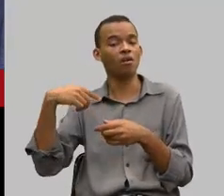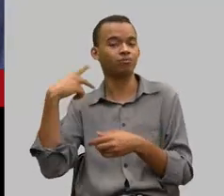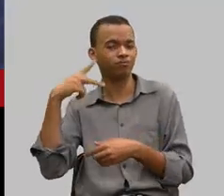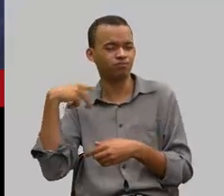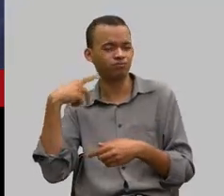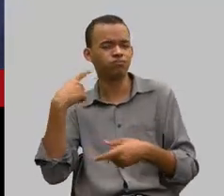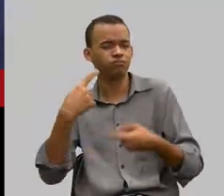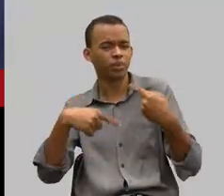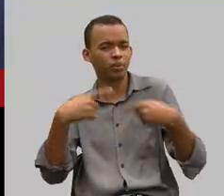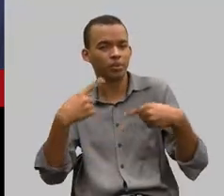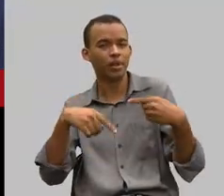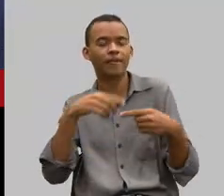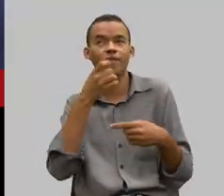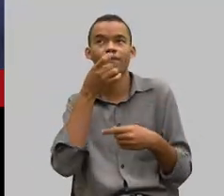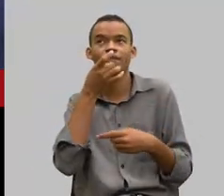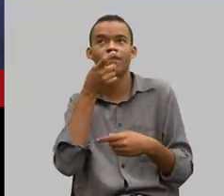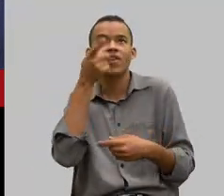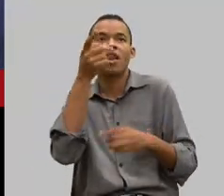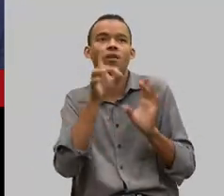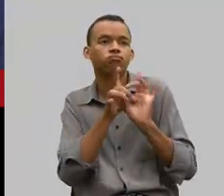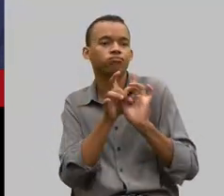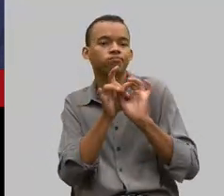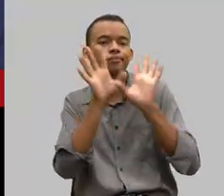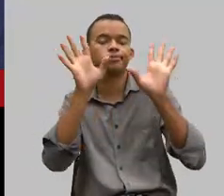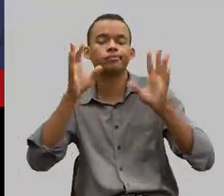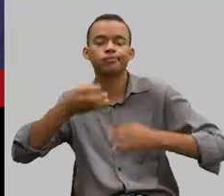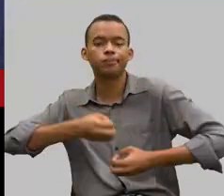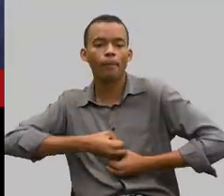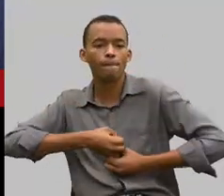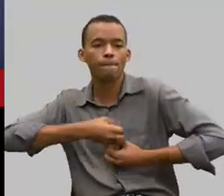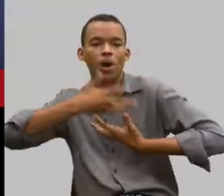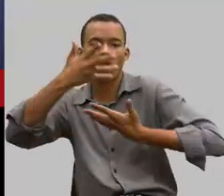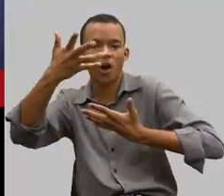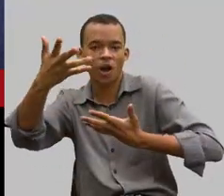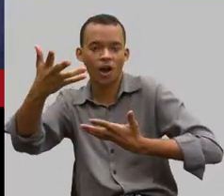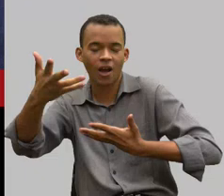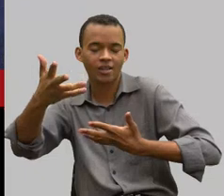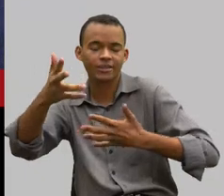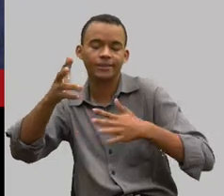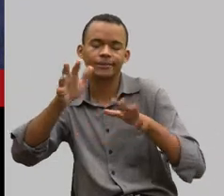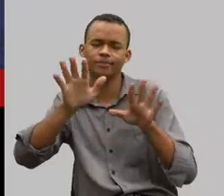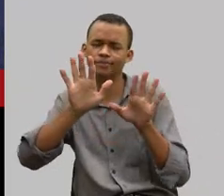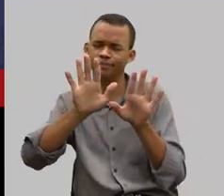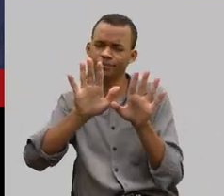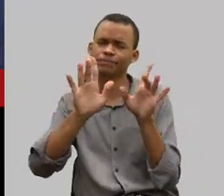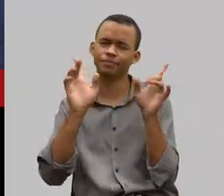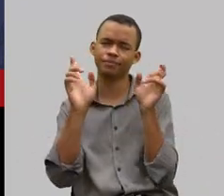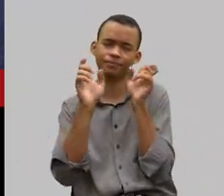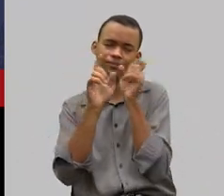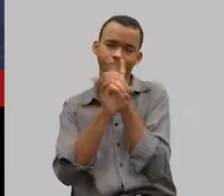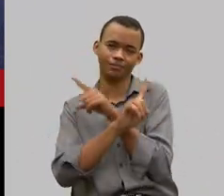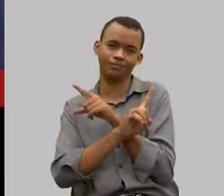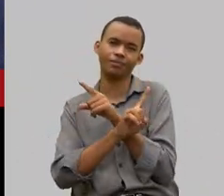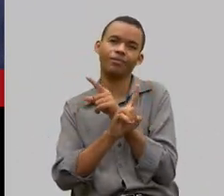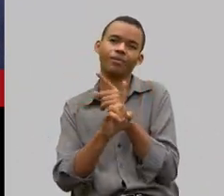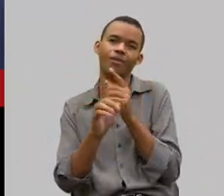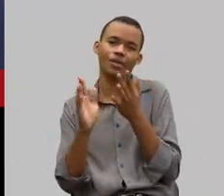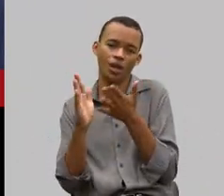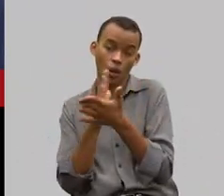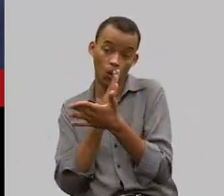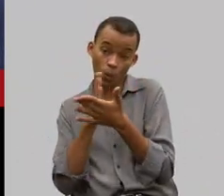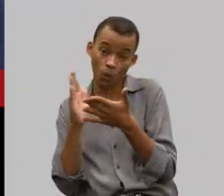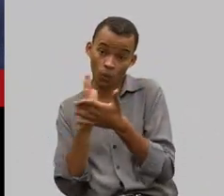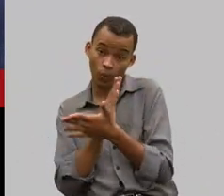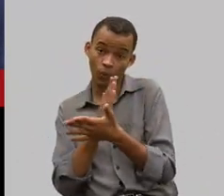em liberdade de expressão das pessoas poderem expressar sua opinião mas há uma dificuldade por partes parte de alguns de